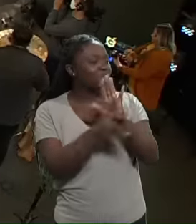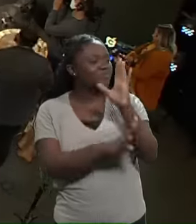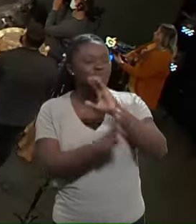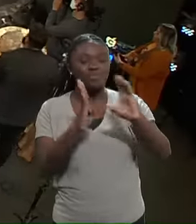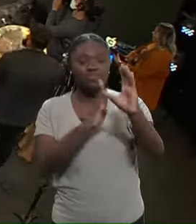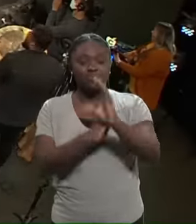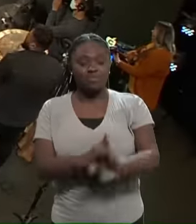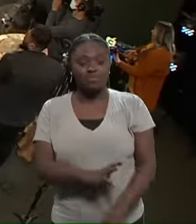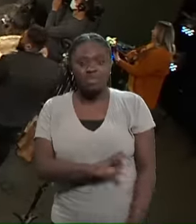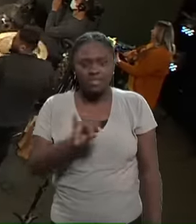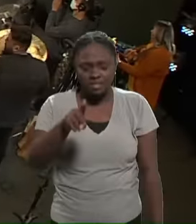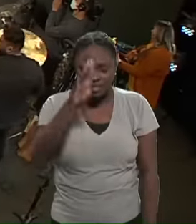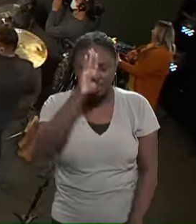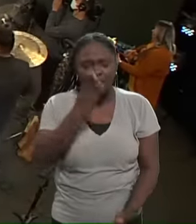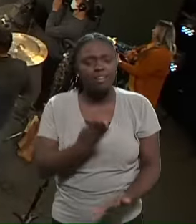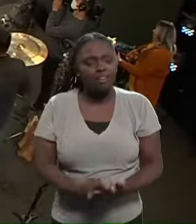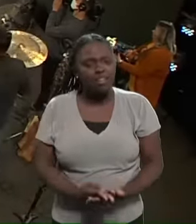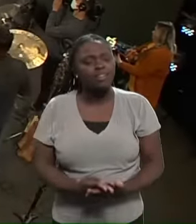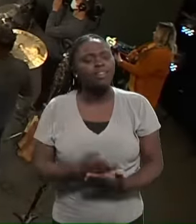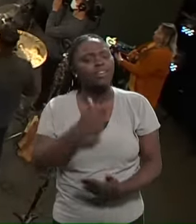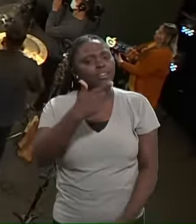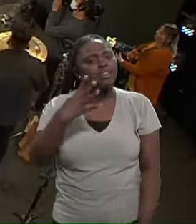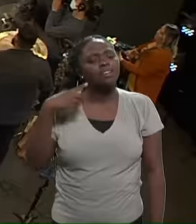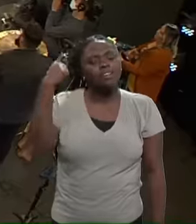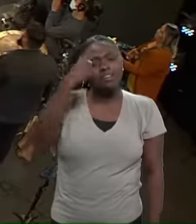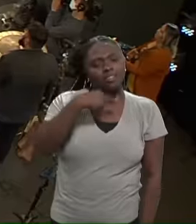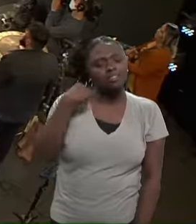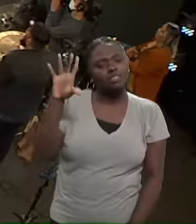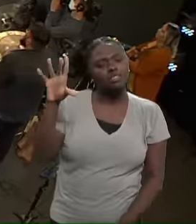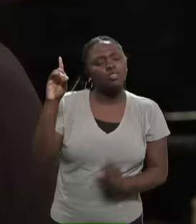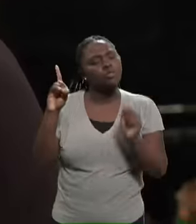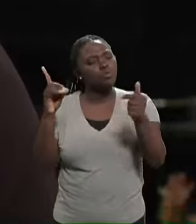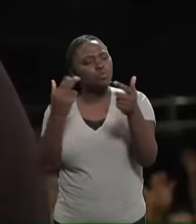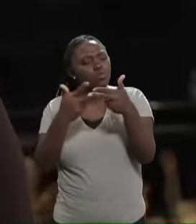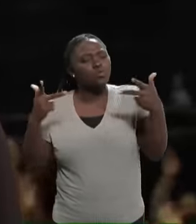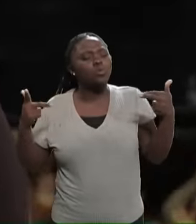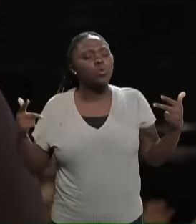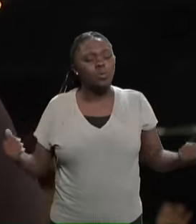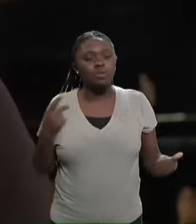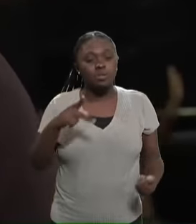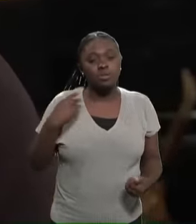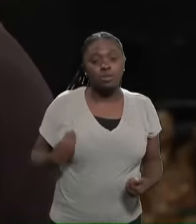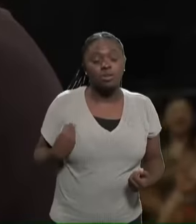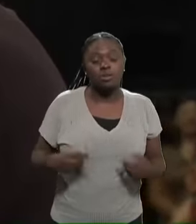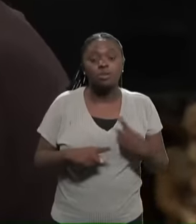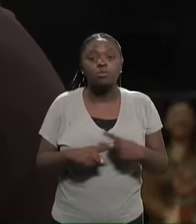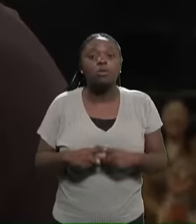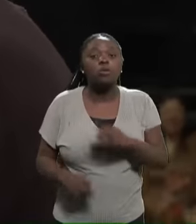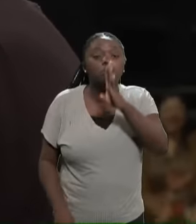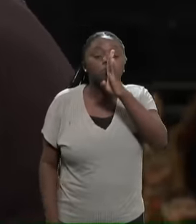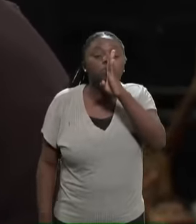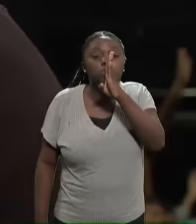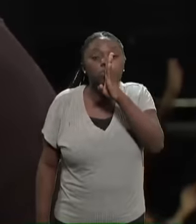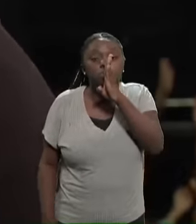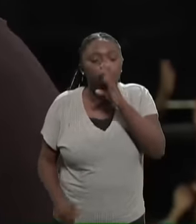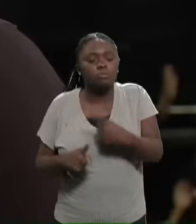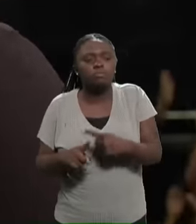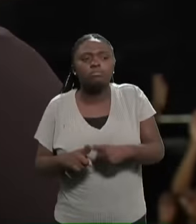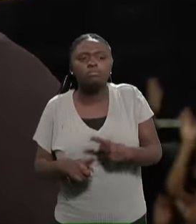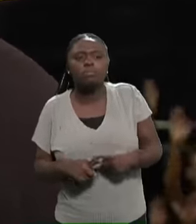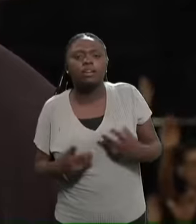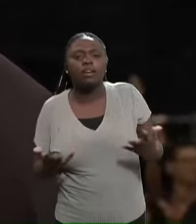se você acredita que em 24 horas Deus vai fazer algo sobrenatural, porque está em silêncio, porque está